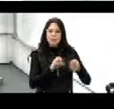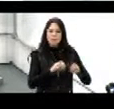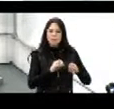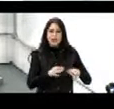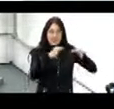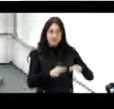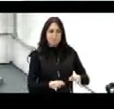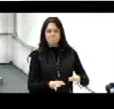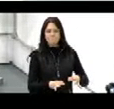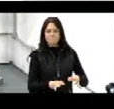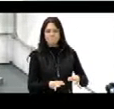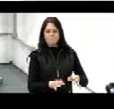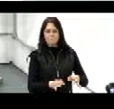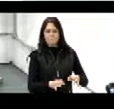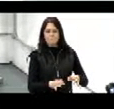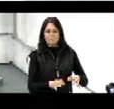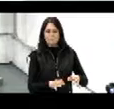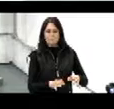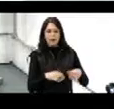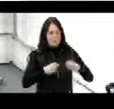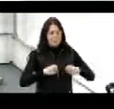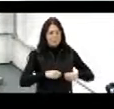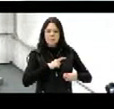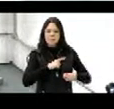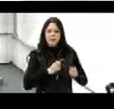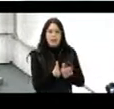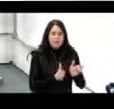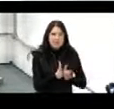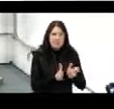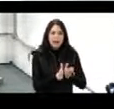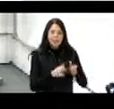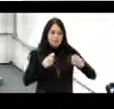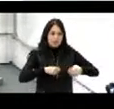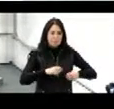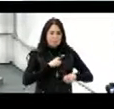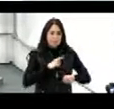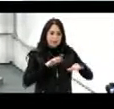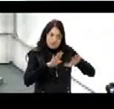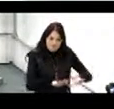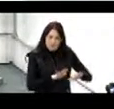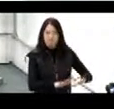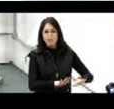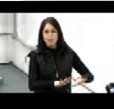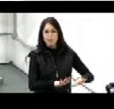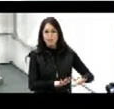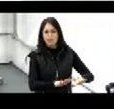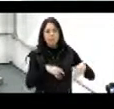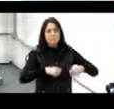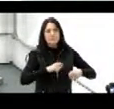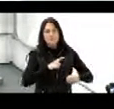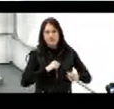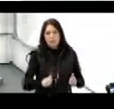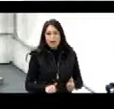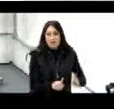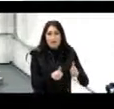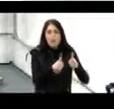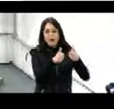todos. Ela tem que ter o acesso, ela tem que ter a permanência e ela tem que ter a qualidade.